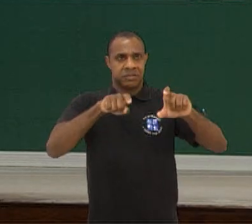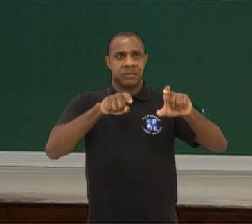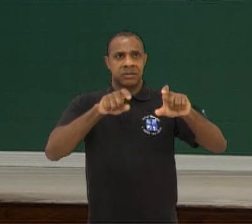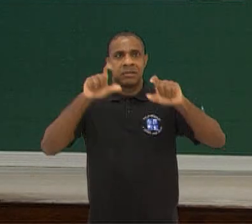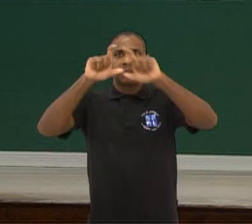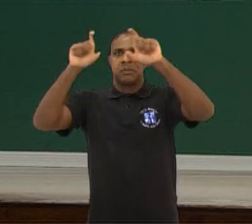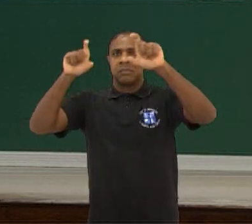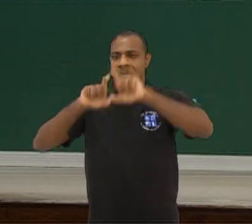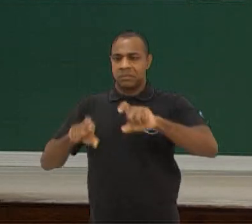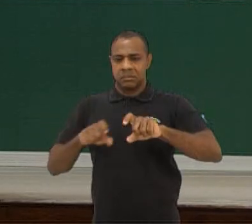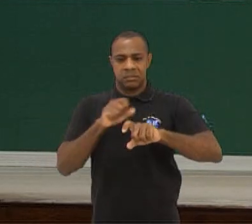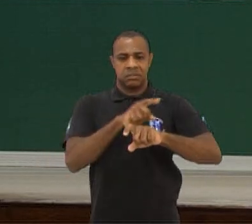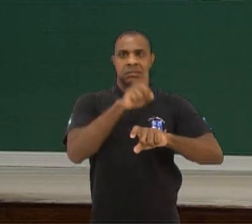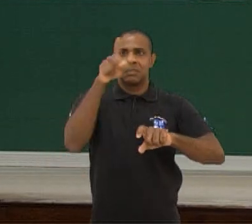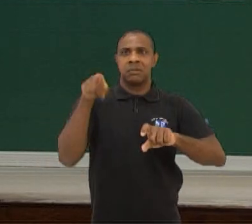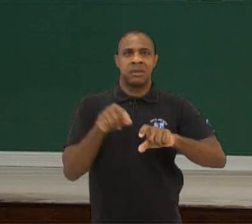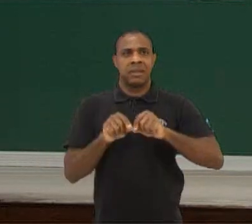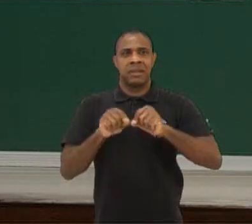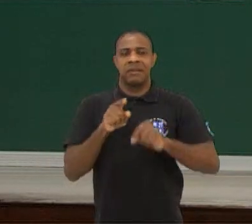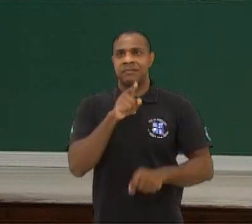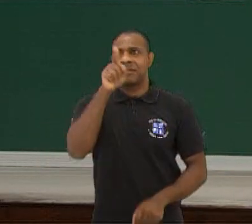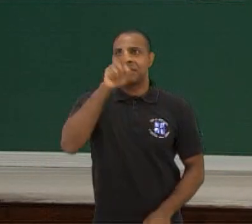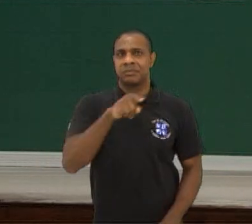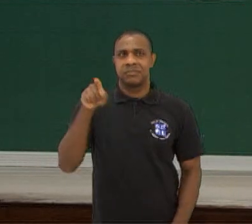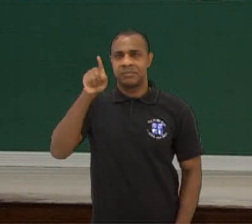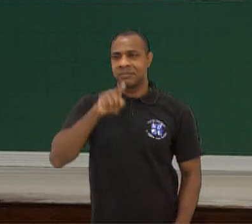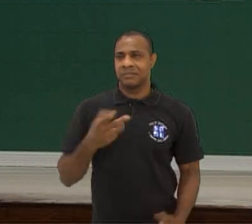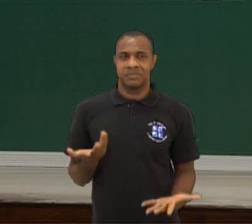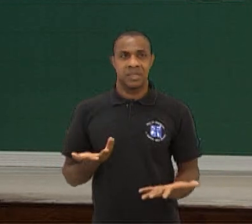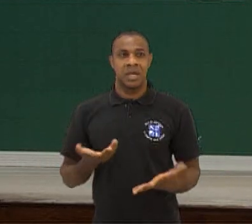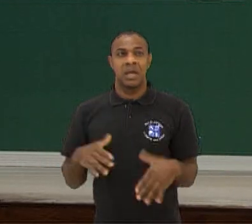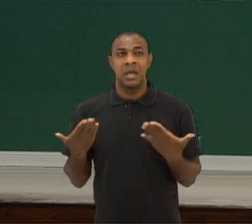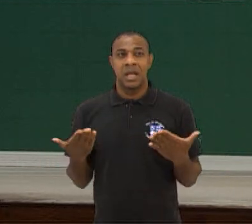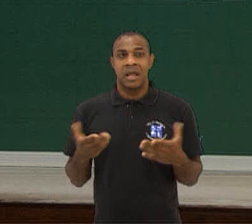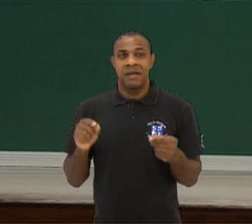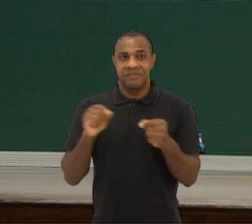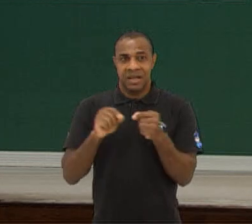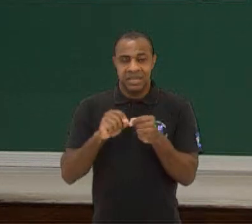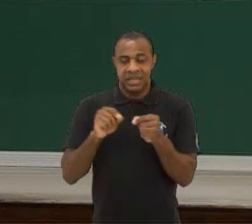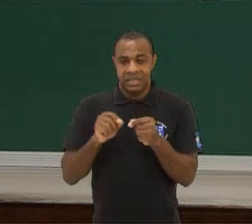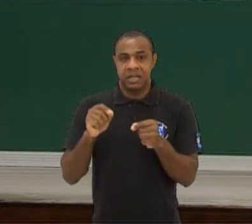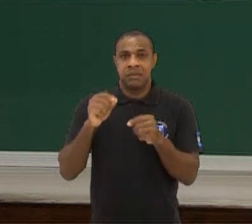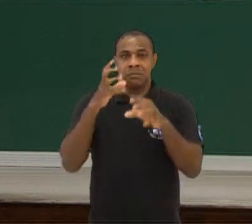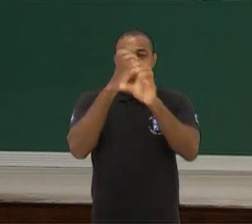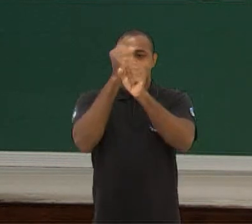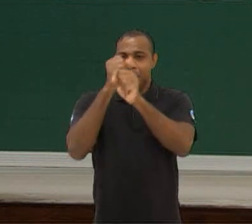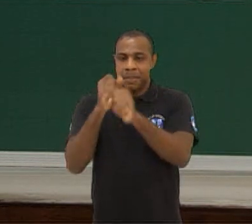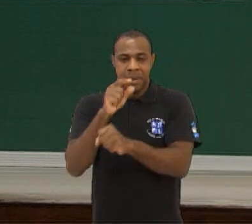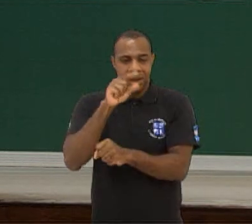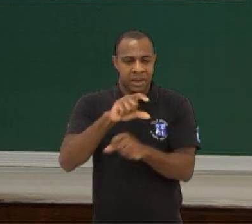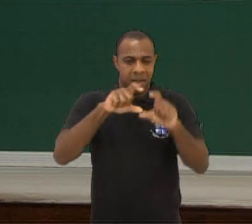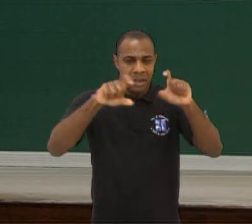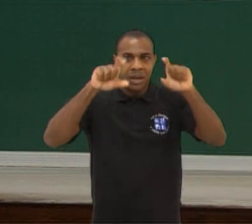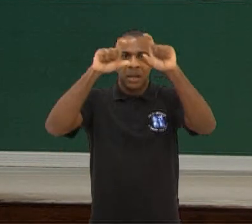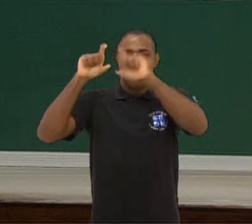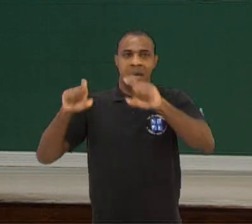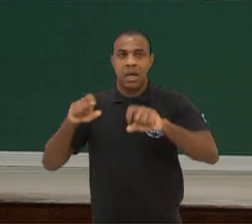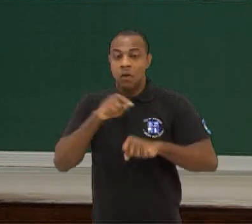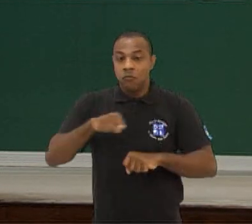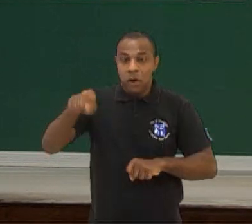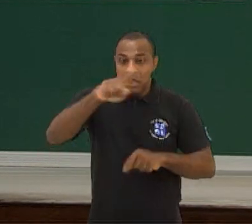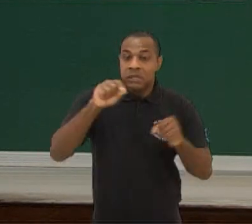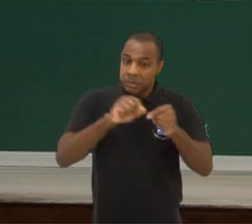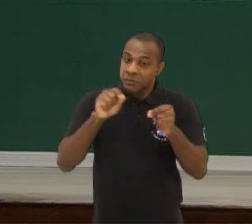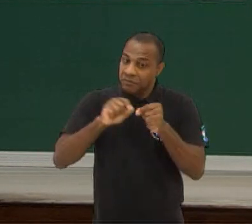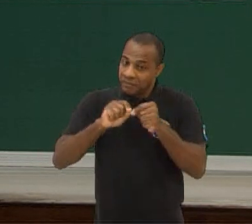8. 3x menos 5 igual a 4. Ela vai resolver as 3. Ela resolveu as 3. E vocês também